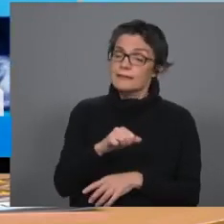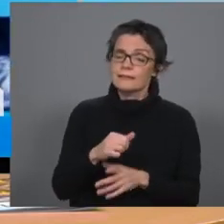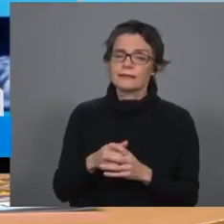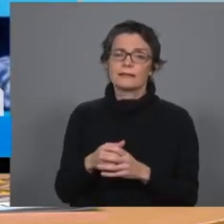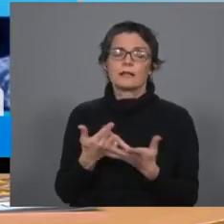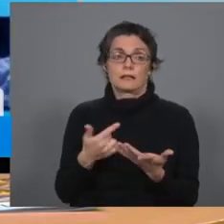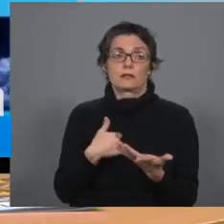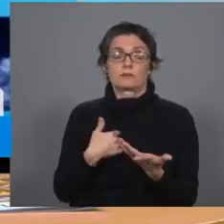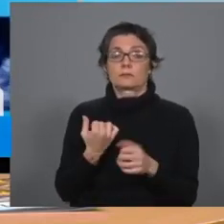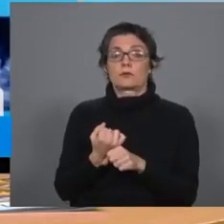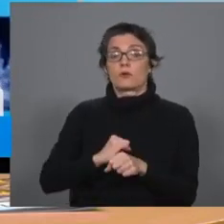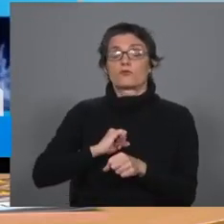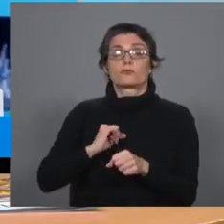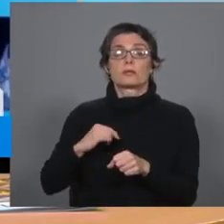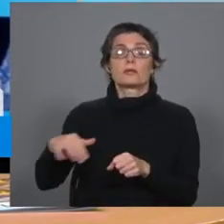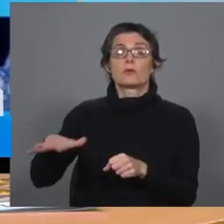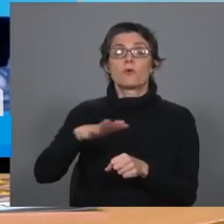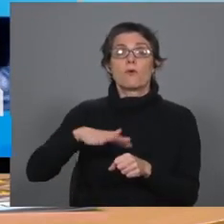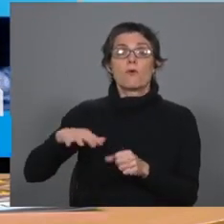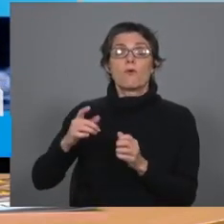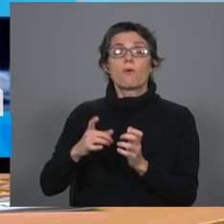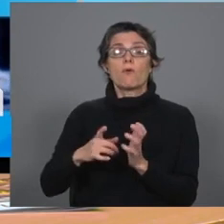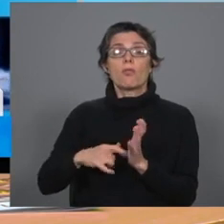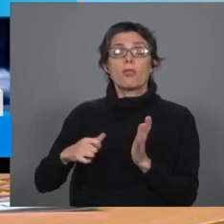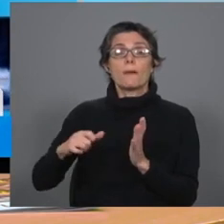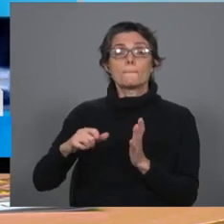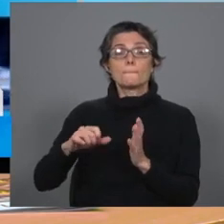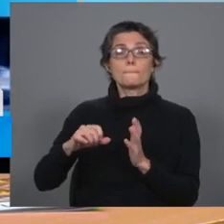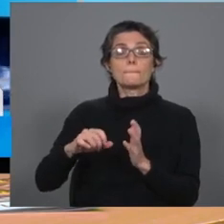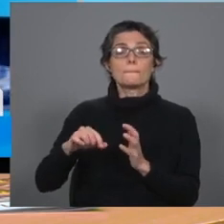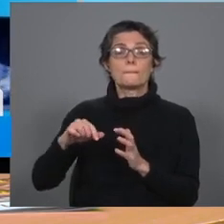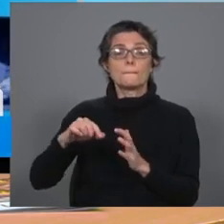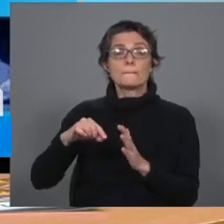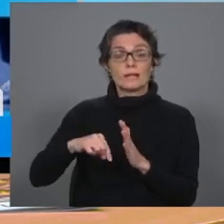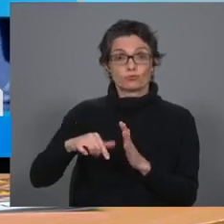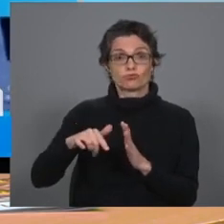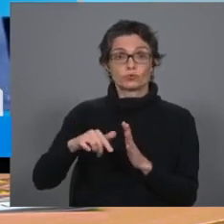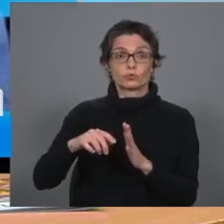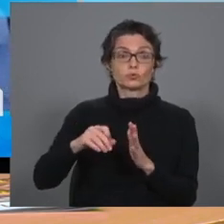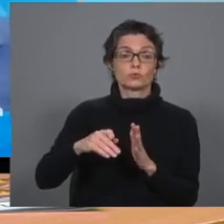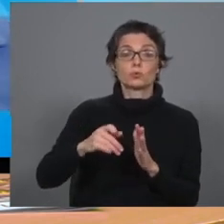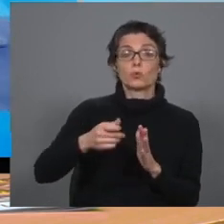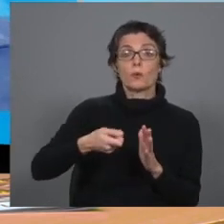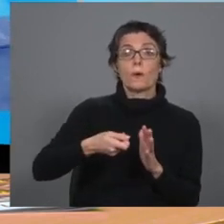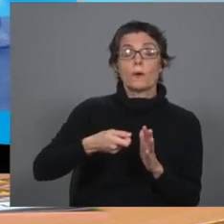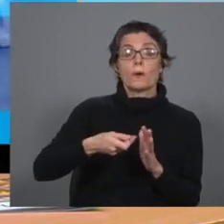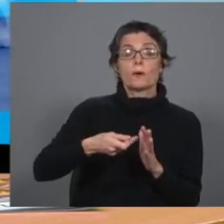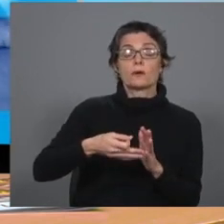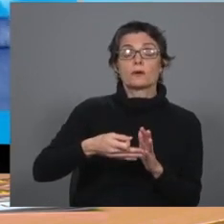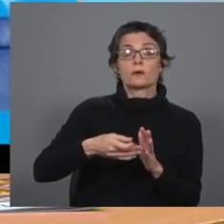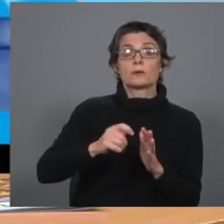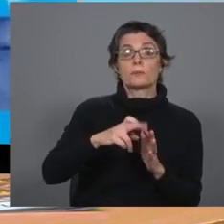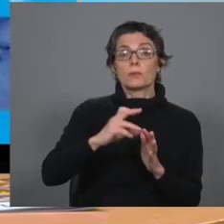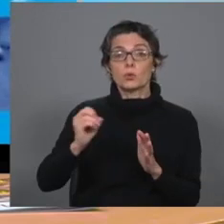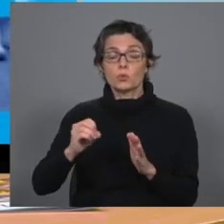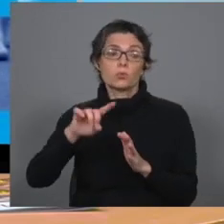Latina, concretamente no Peru e na Colômbia, estou aqui há 6 anos, vai para 7, como diretor da revista Alemar,